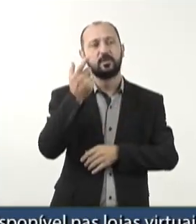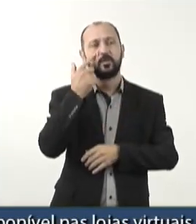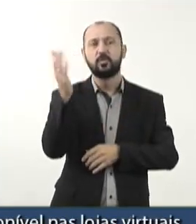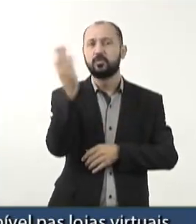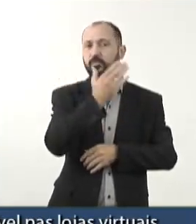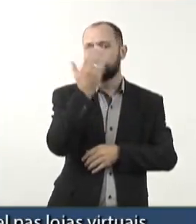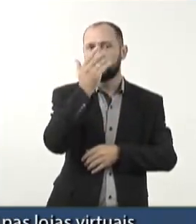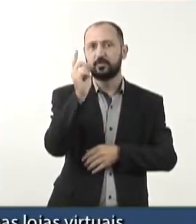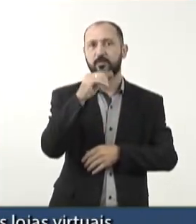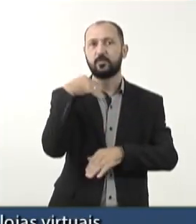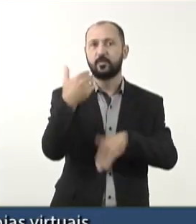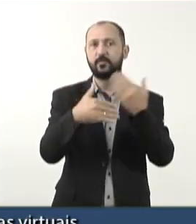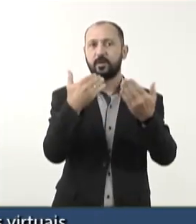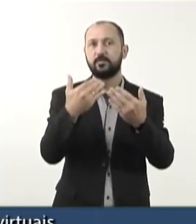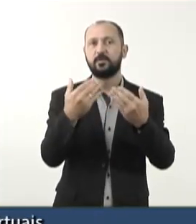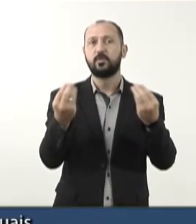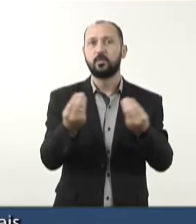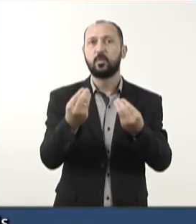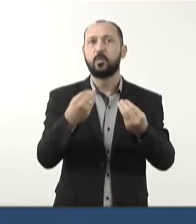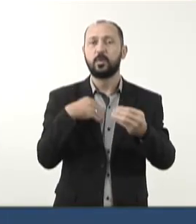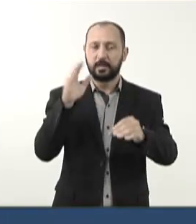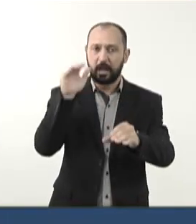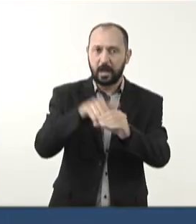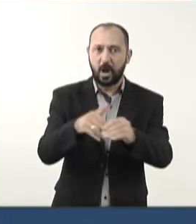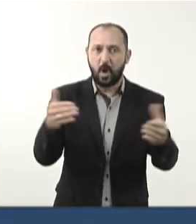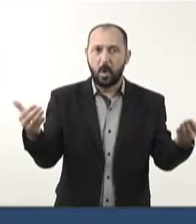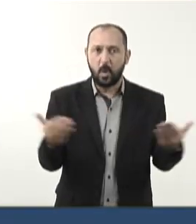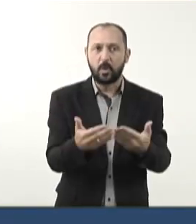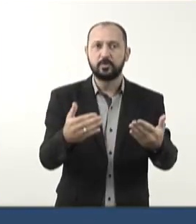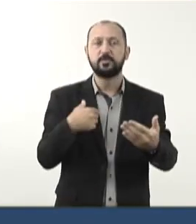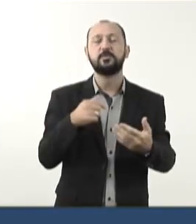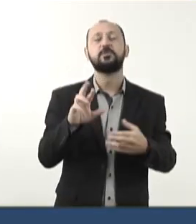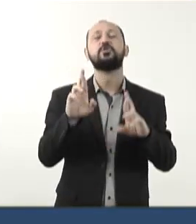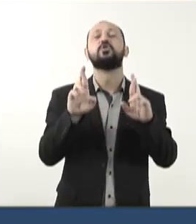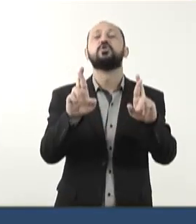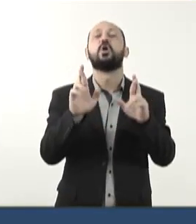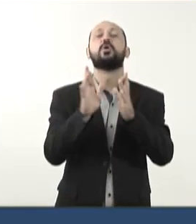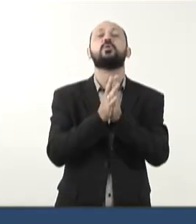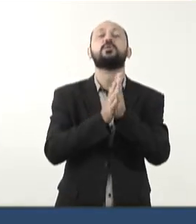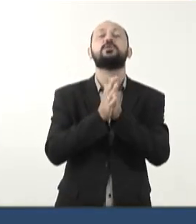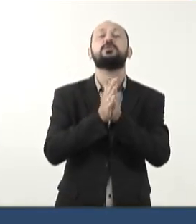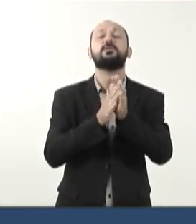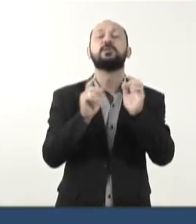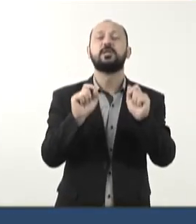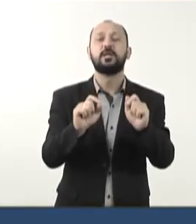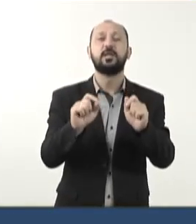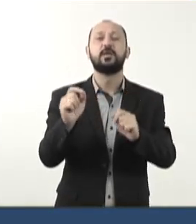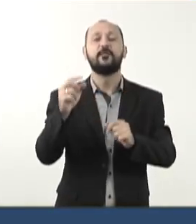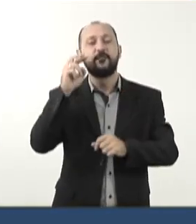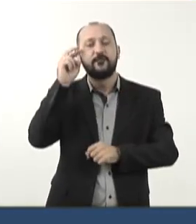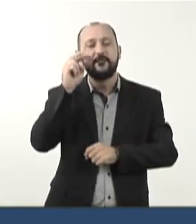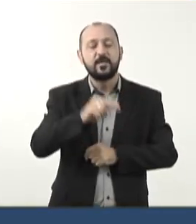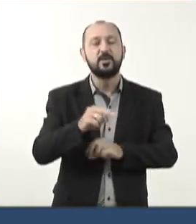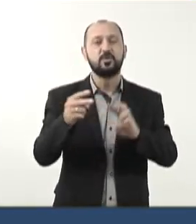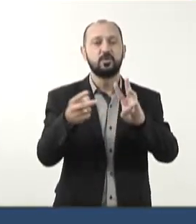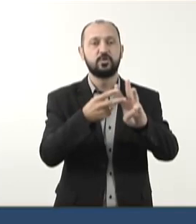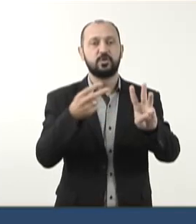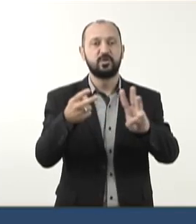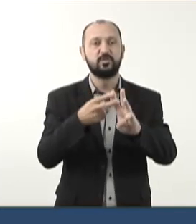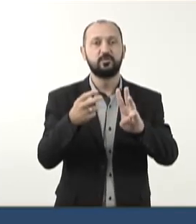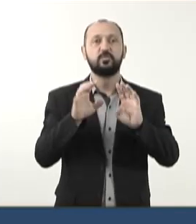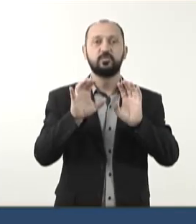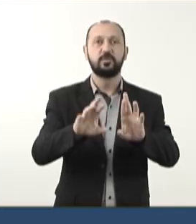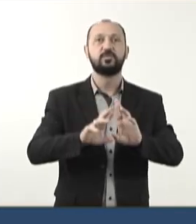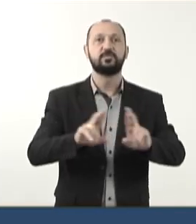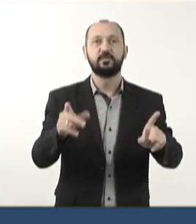vimos avanço. Como ele está eleito hoje, nós esperamos de que ele enxergue os indígenas de uma